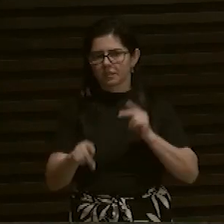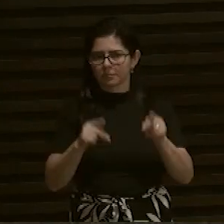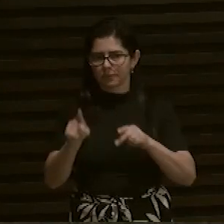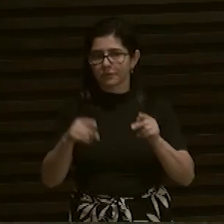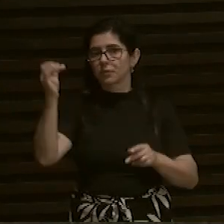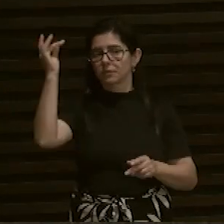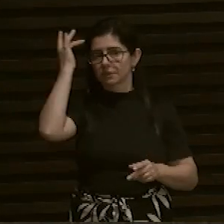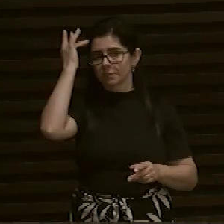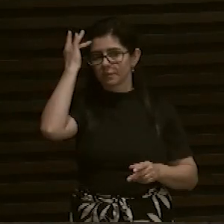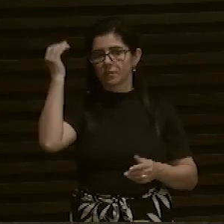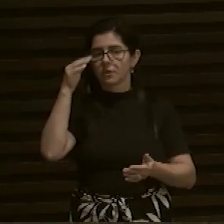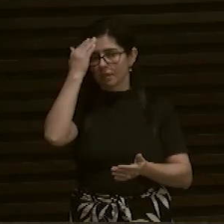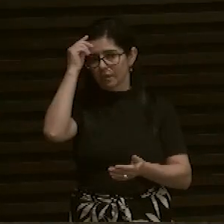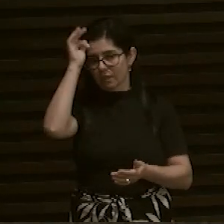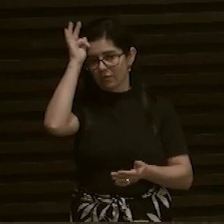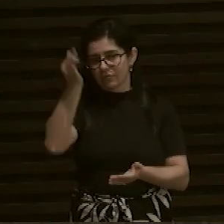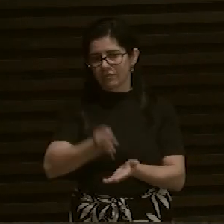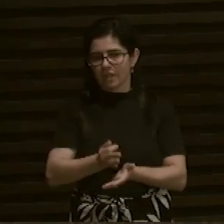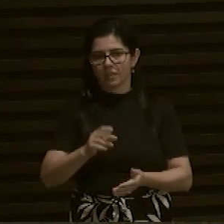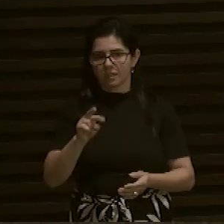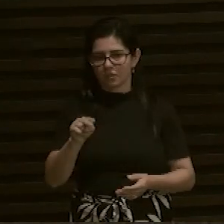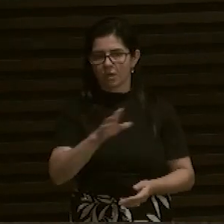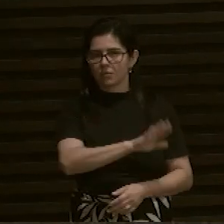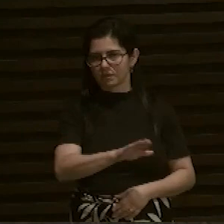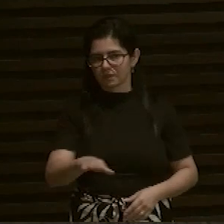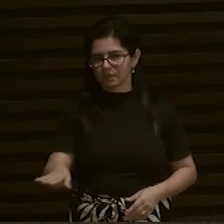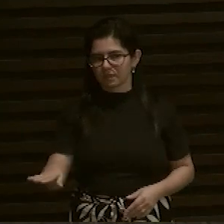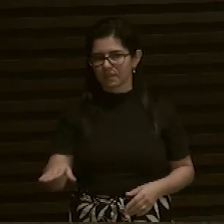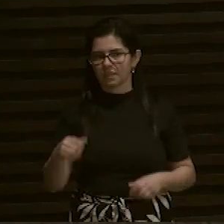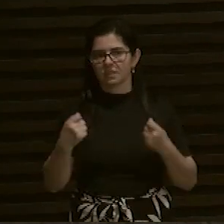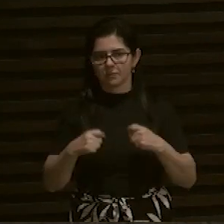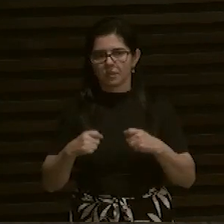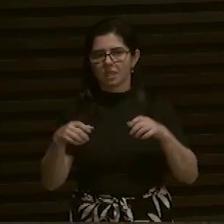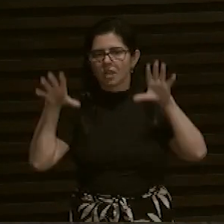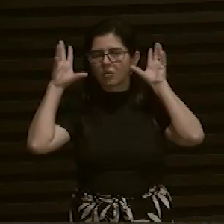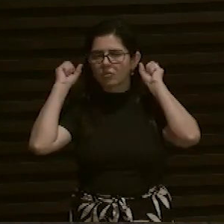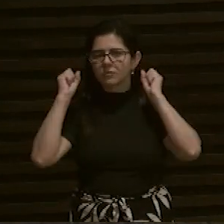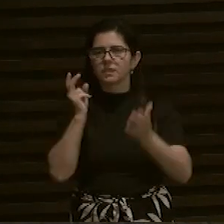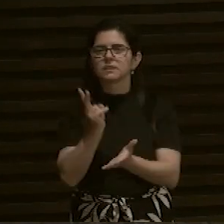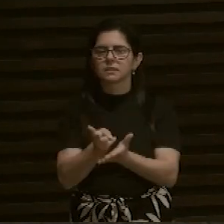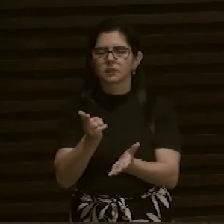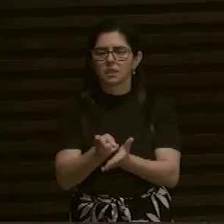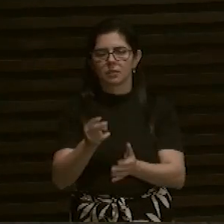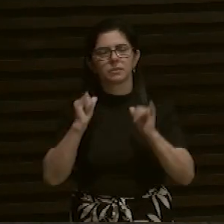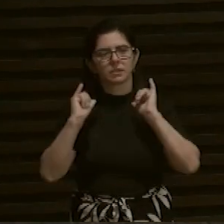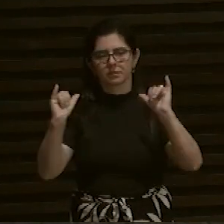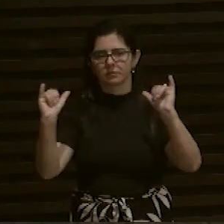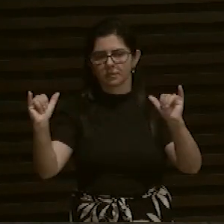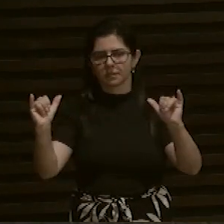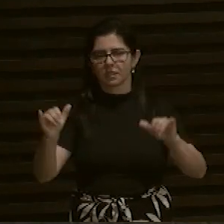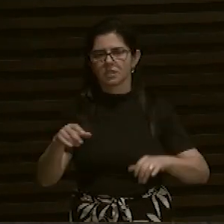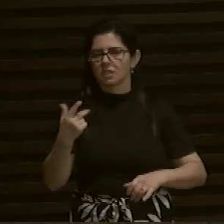crianças que precisavam ficar ouvindo a mesma mensagem constantemente, sem se aprofundarem e demonstrando sinais de que estavam agindo